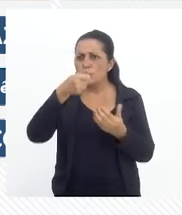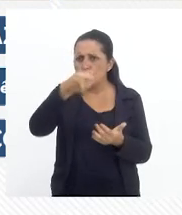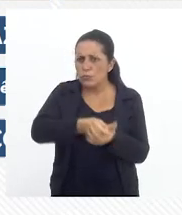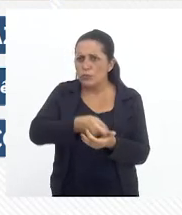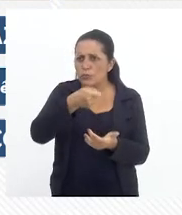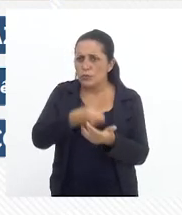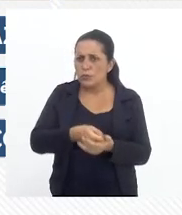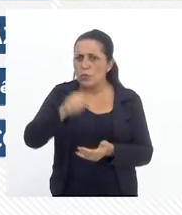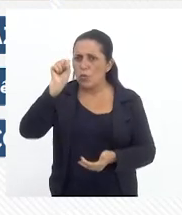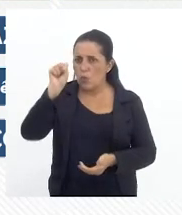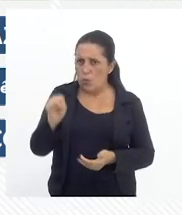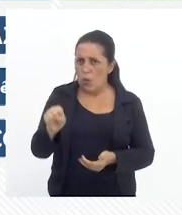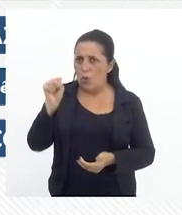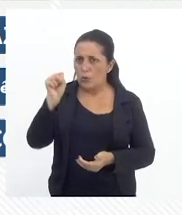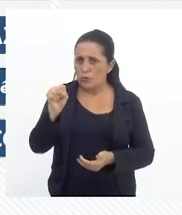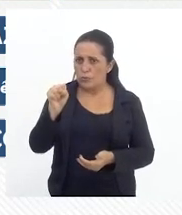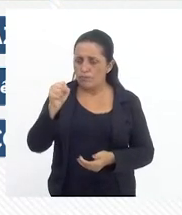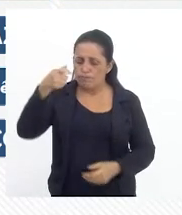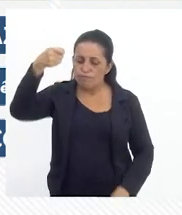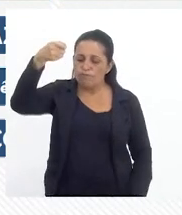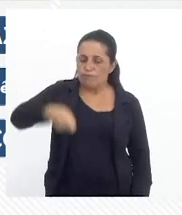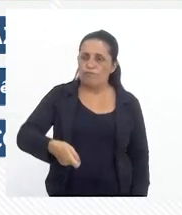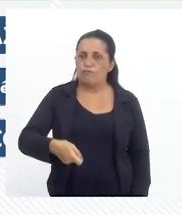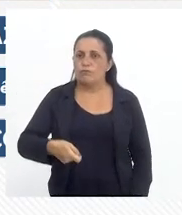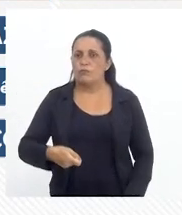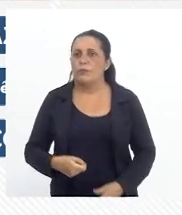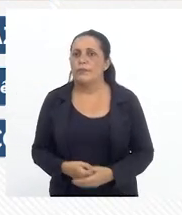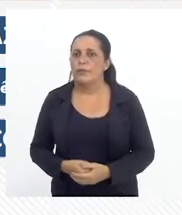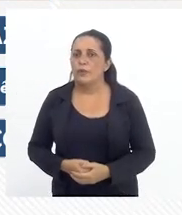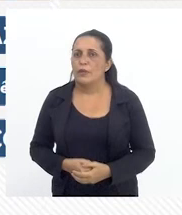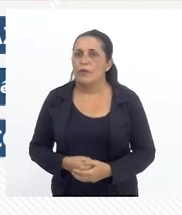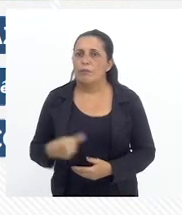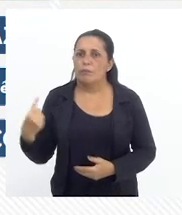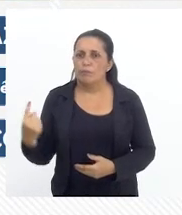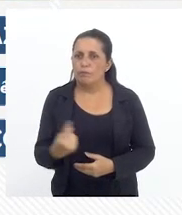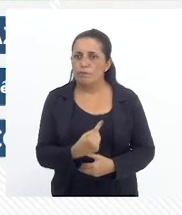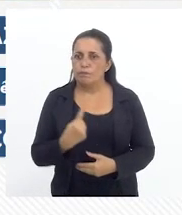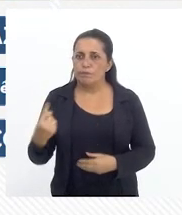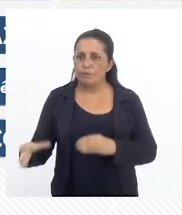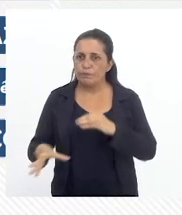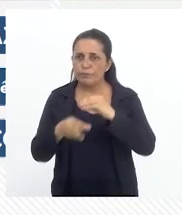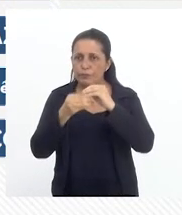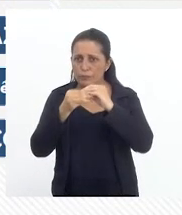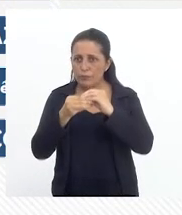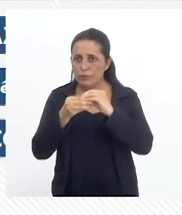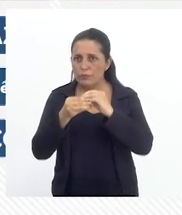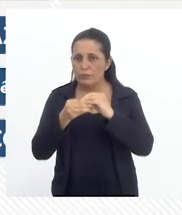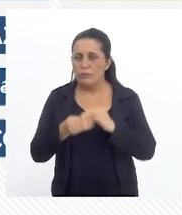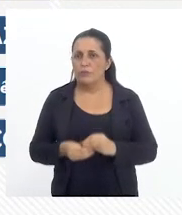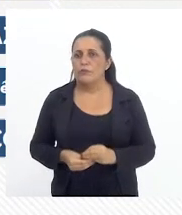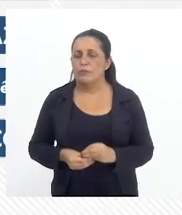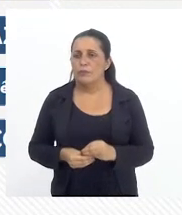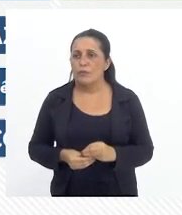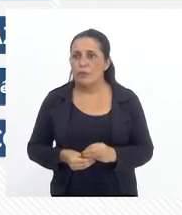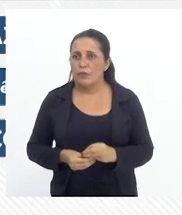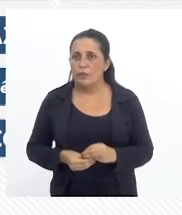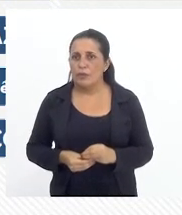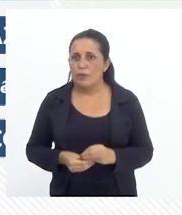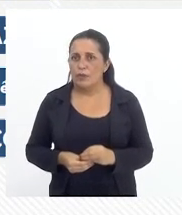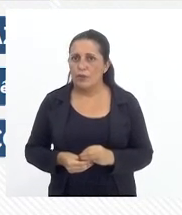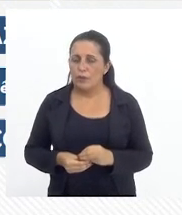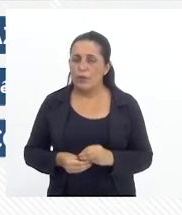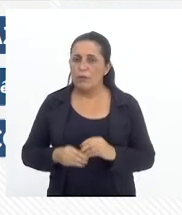que o regime impõe para a gente aderir aí tá olistatio boa